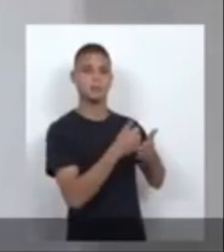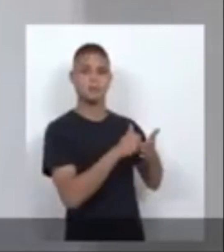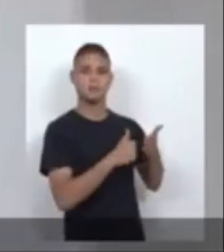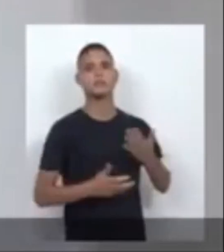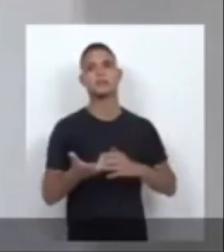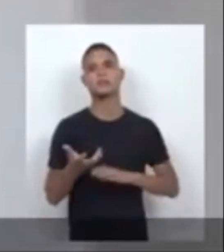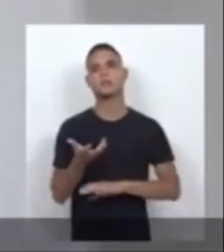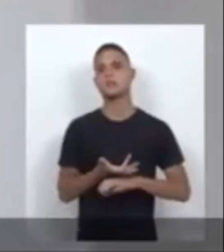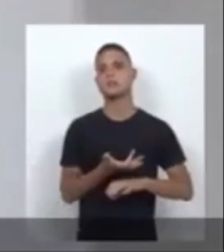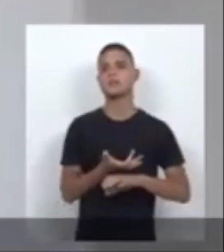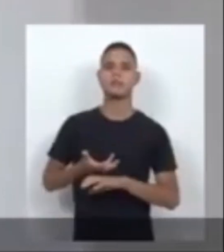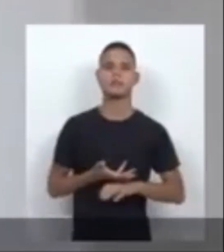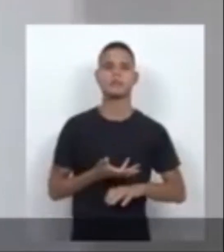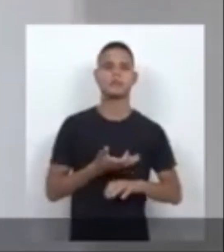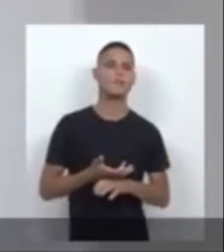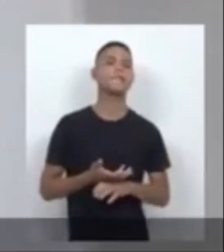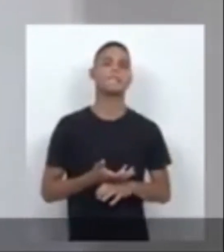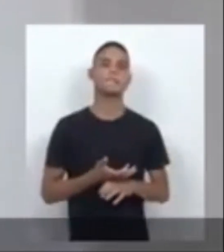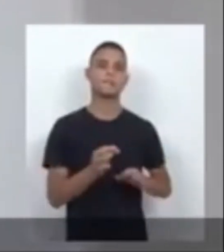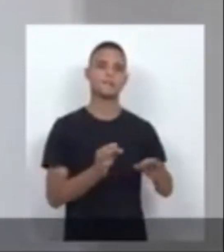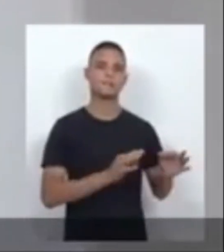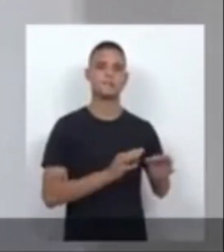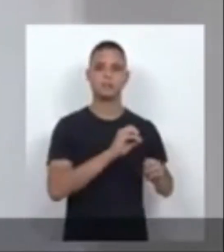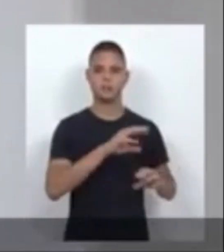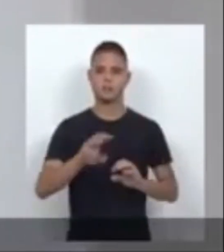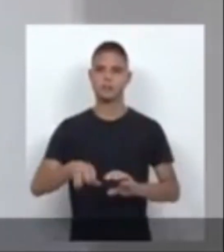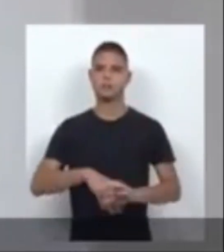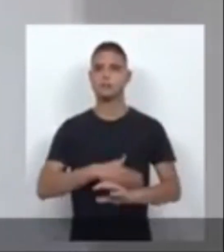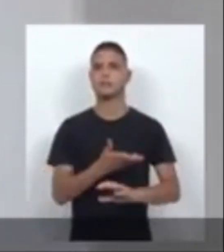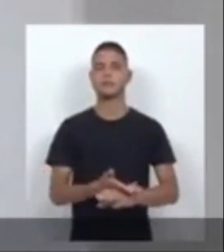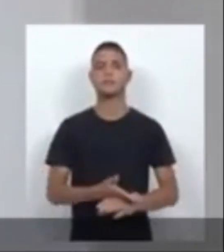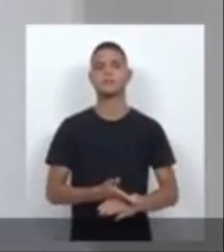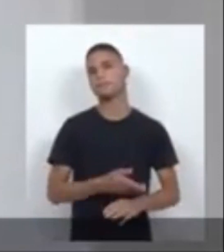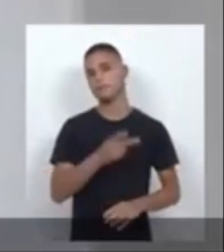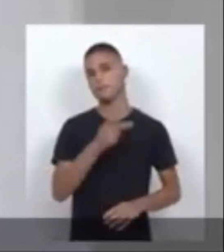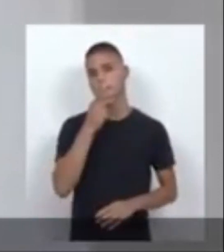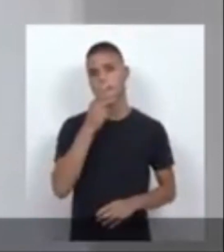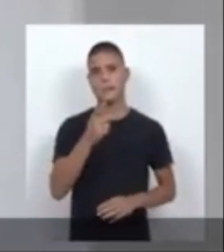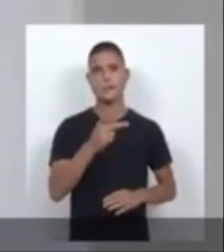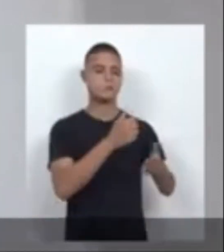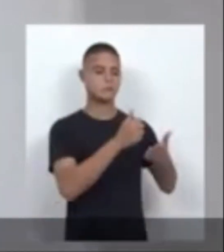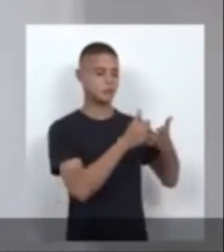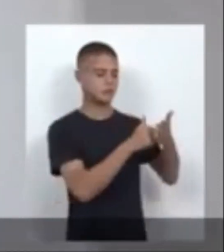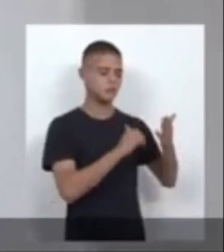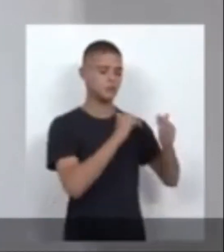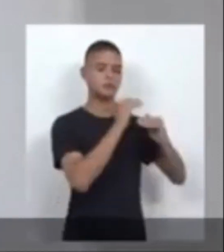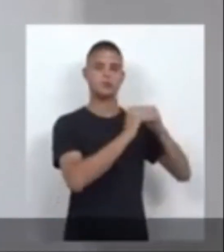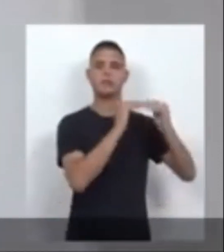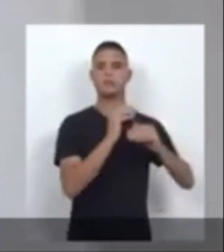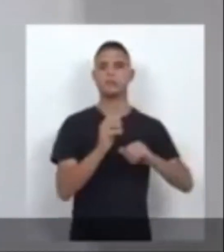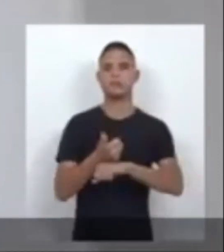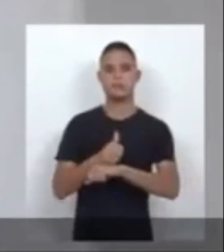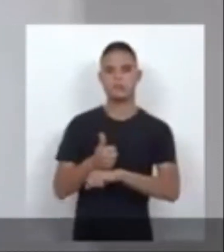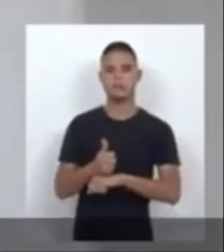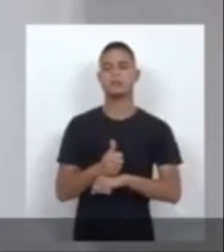competências do Programa Ensino Integral. Então, nós vamos falar sobre a avaliação de desempenho, né, dos profissionais que estão designados